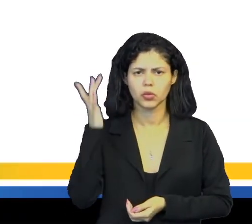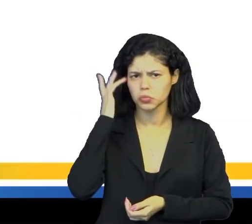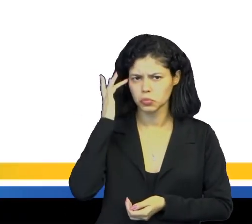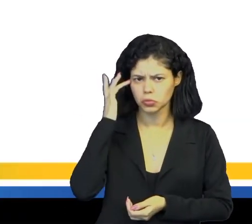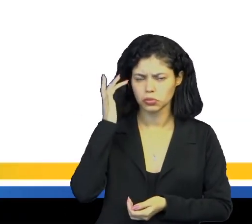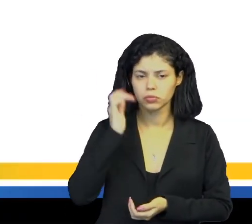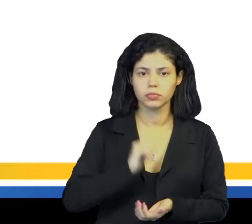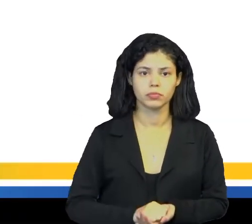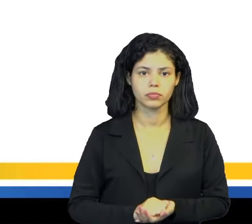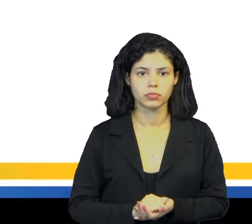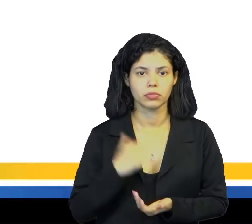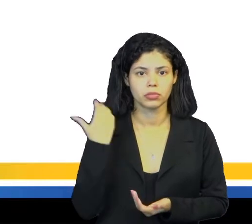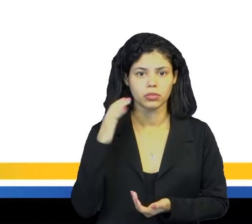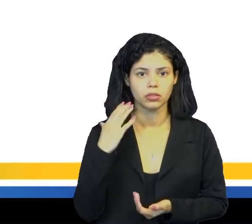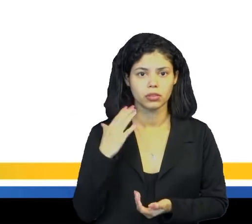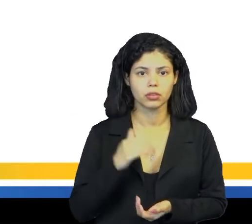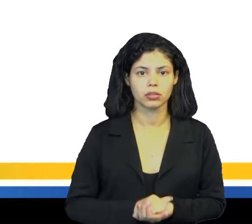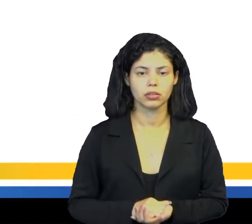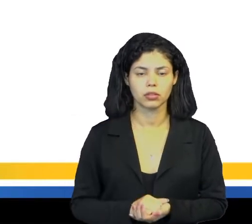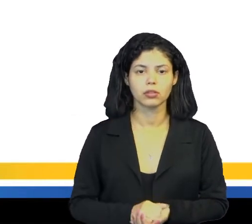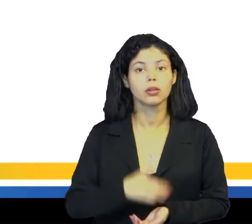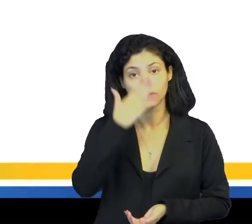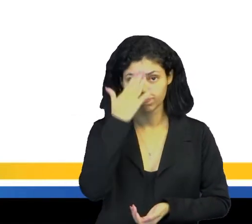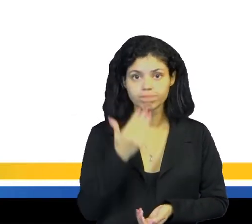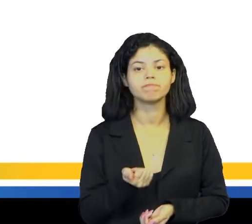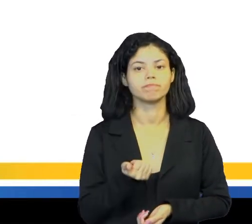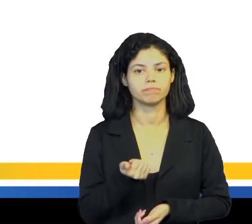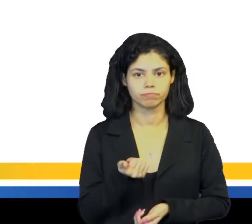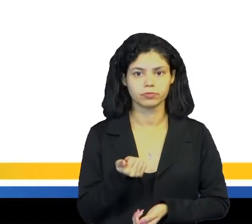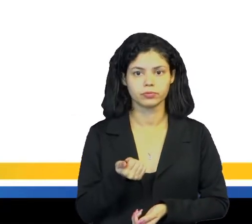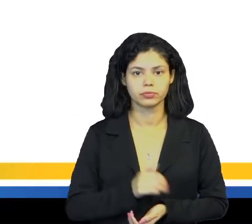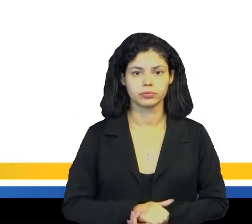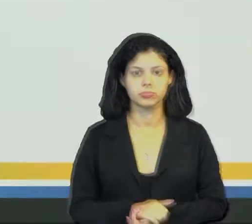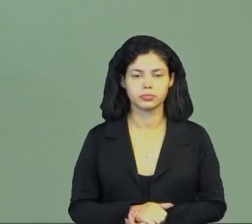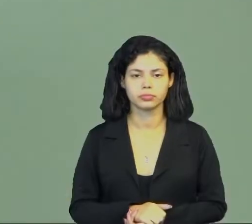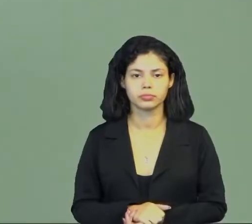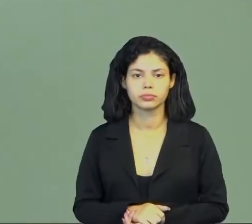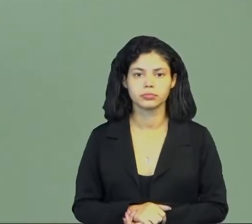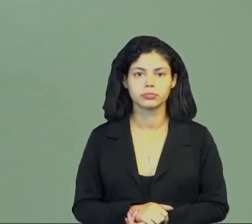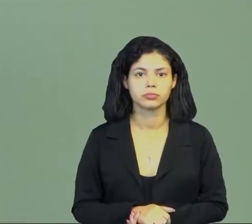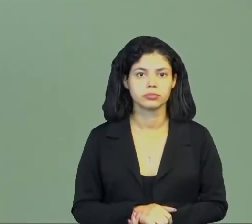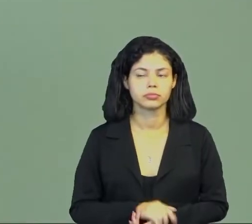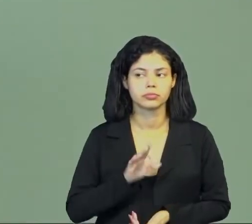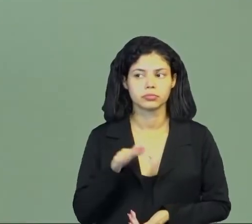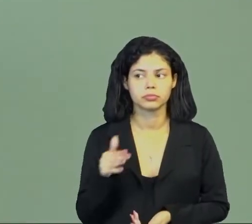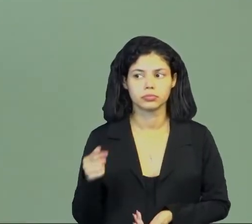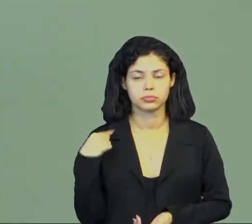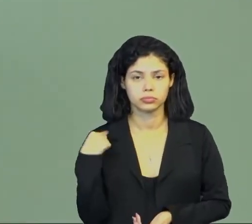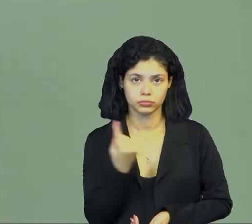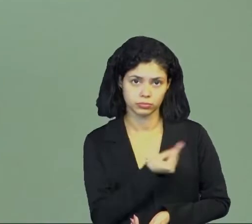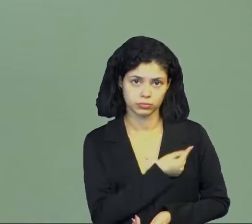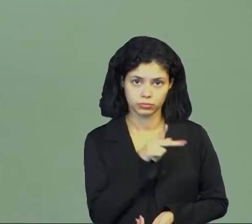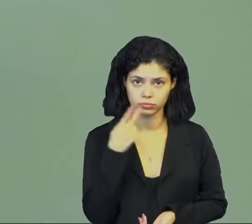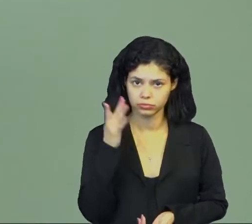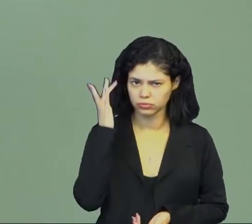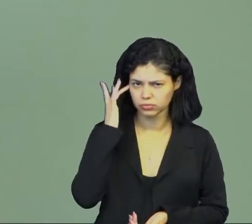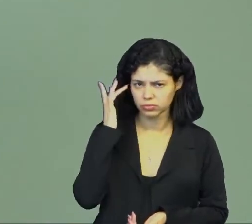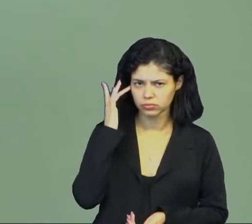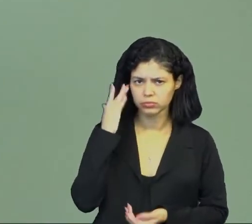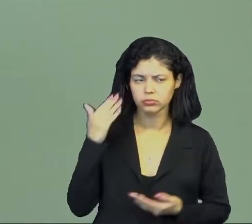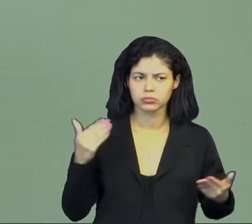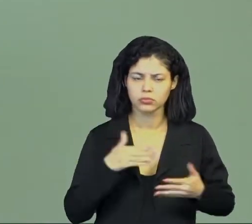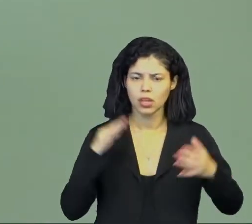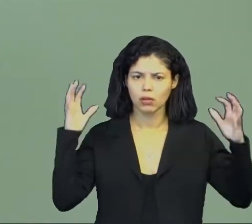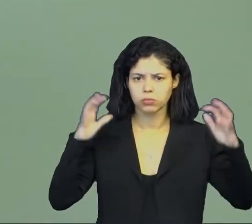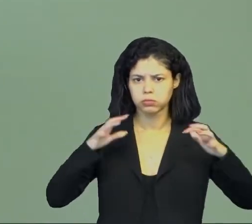acho. E o senso, a ciência? Eu sei. Então, quando eu digo, eu acho que hoje